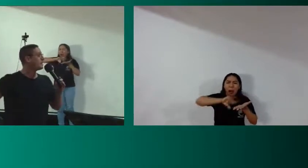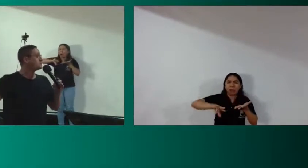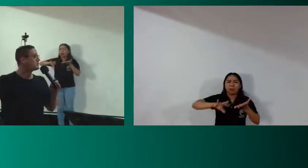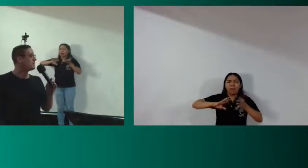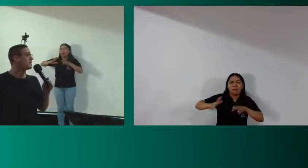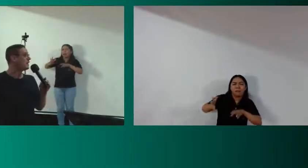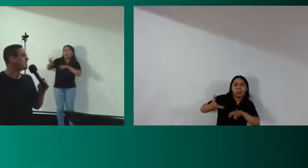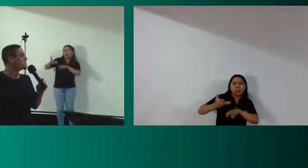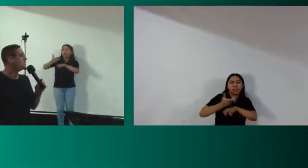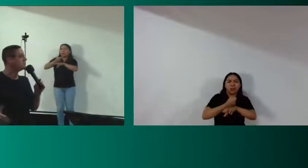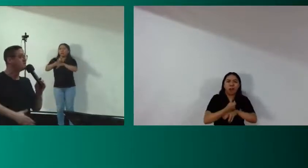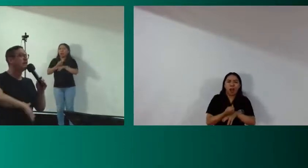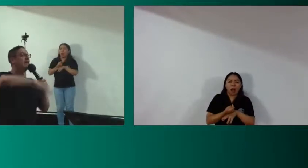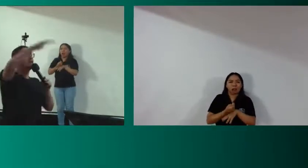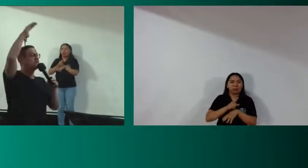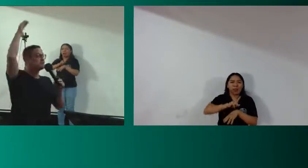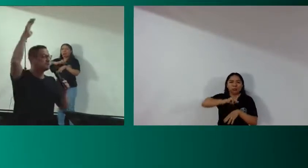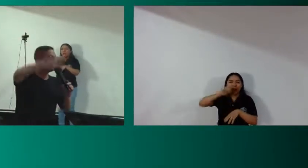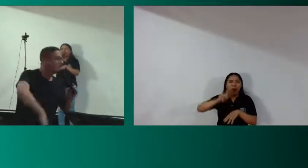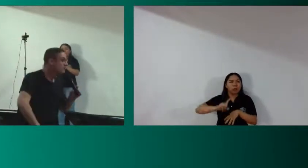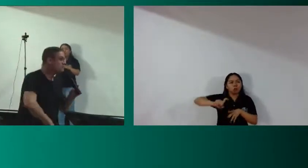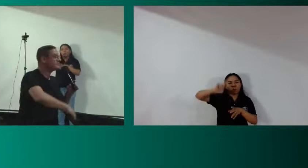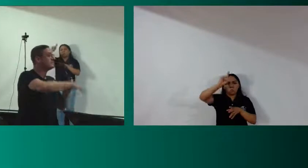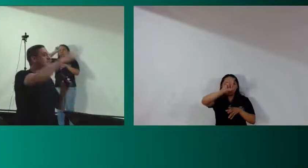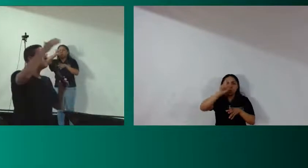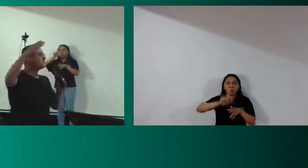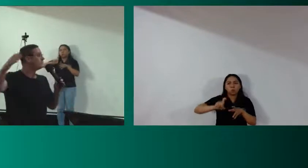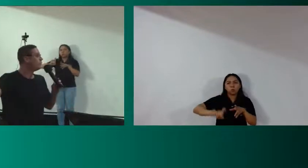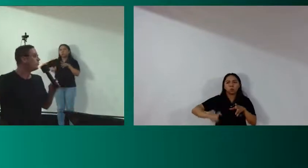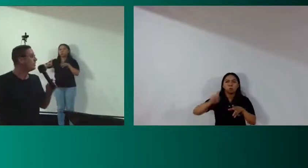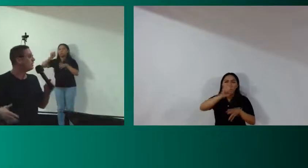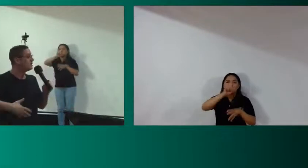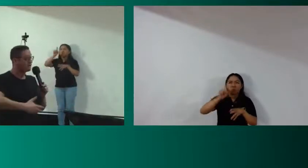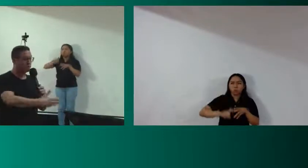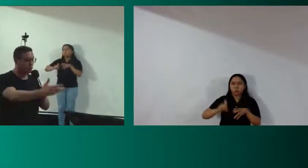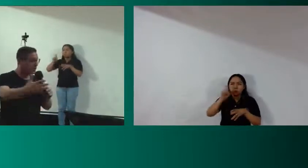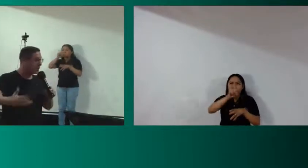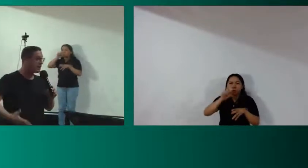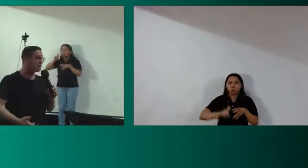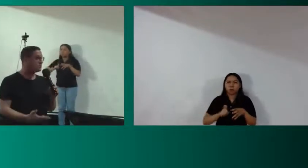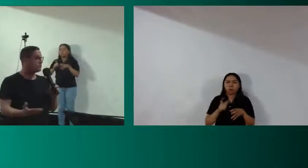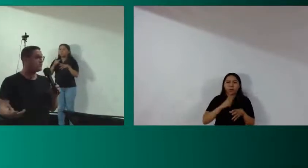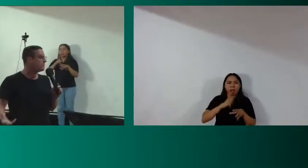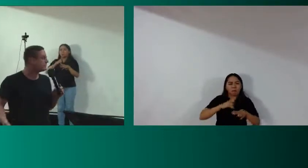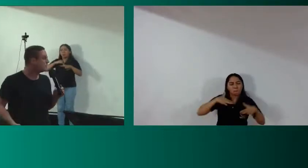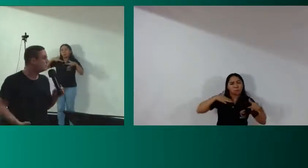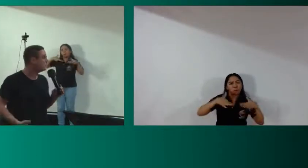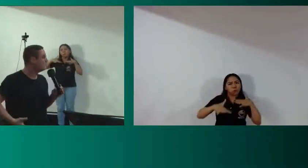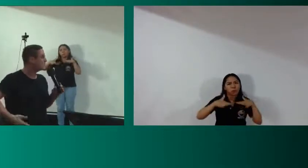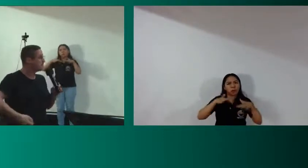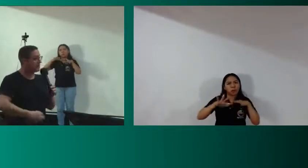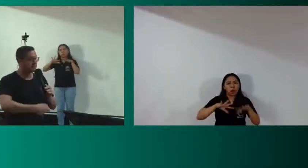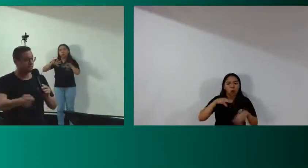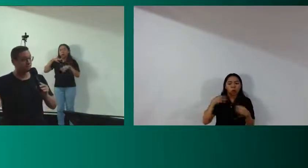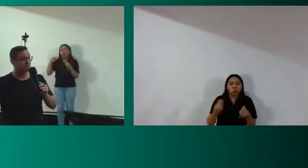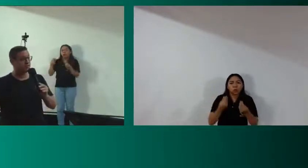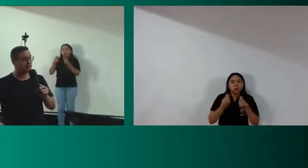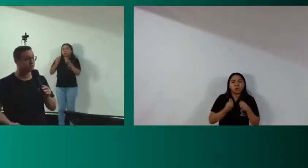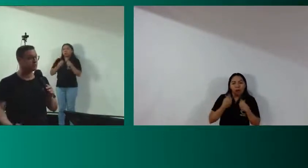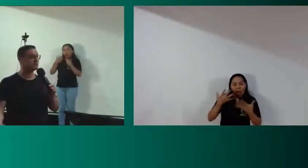festivais de arte da América Latina tava lá grafitando fazendo intervenção urbana A Turma galera se movimentando